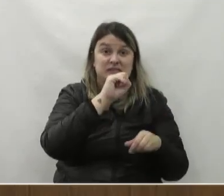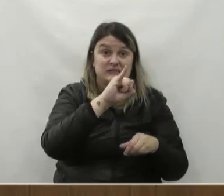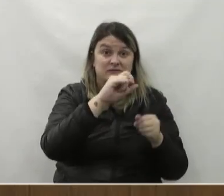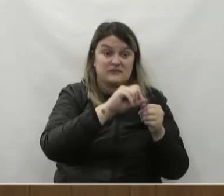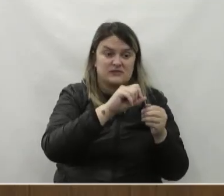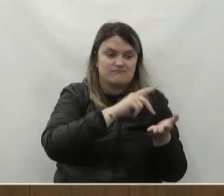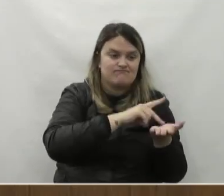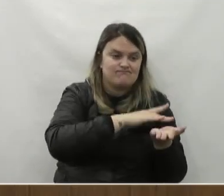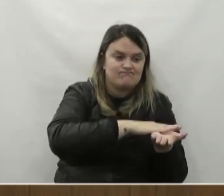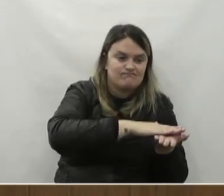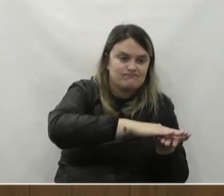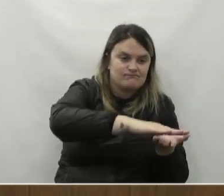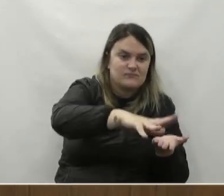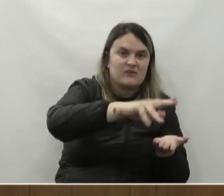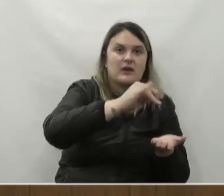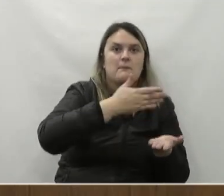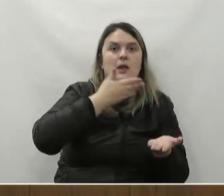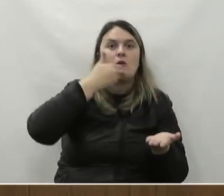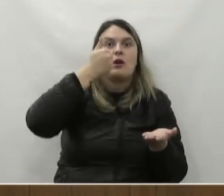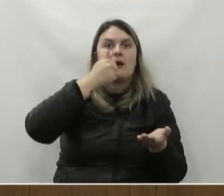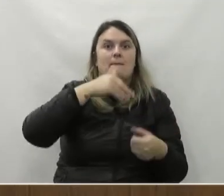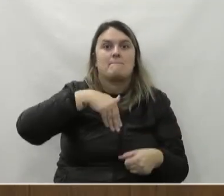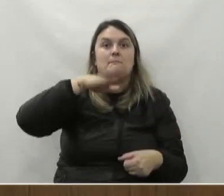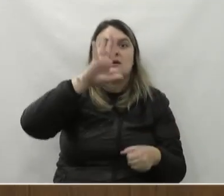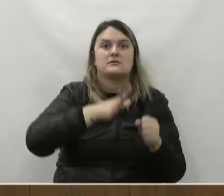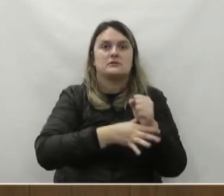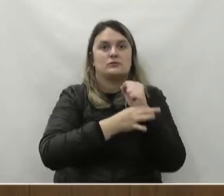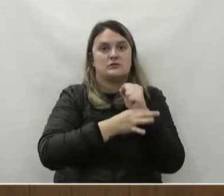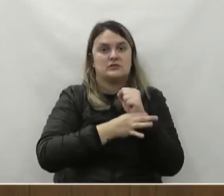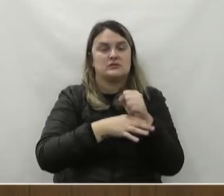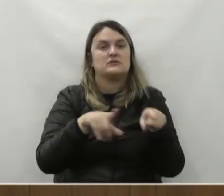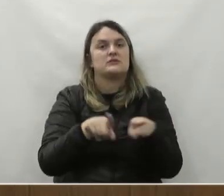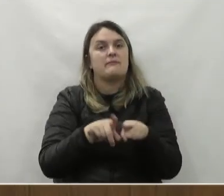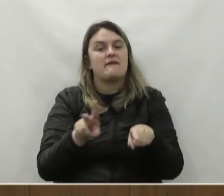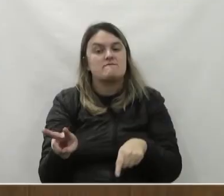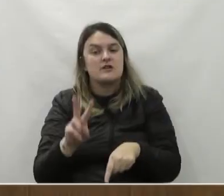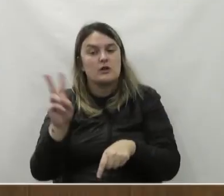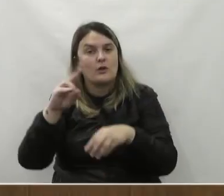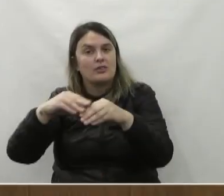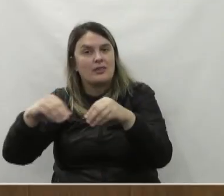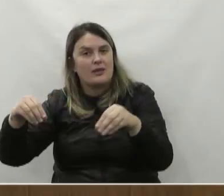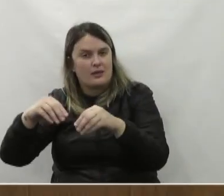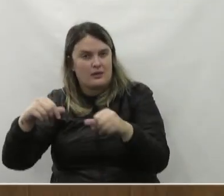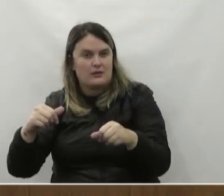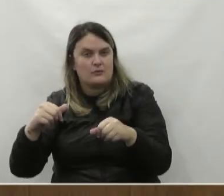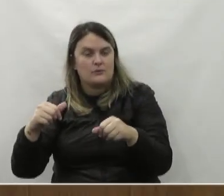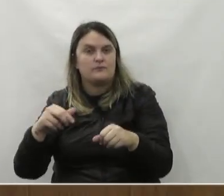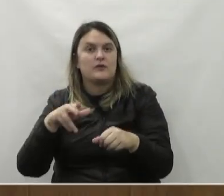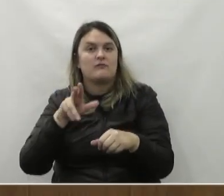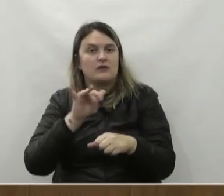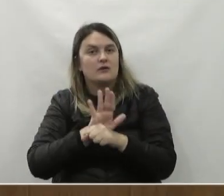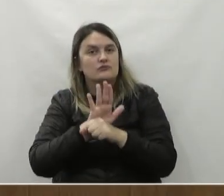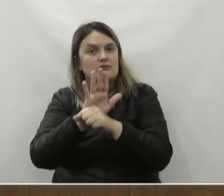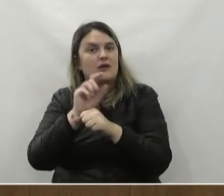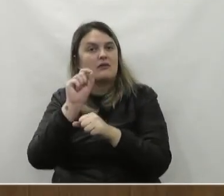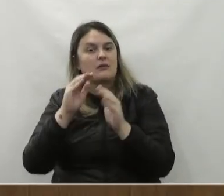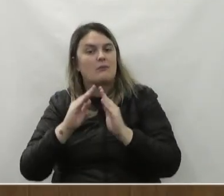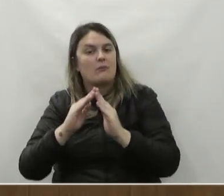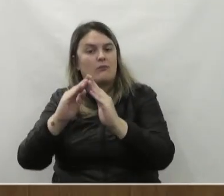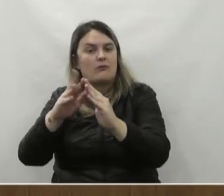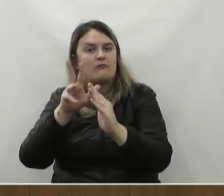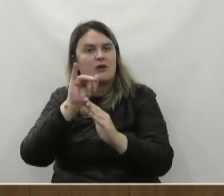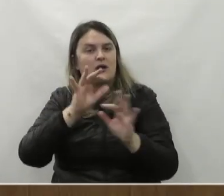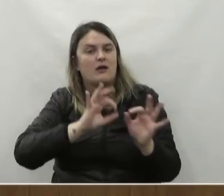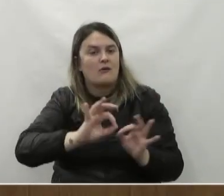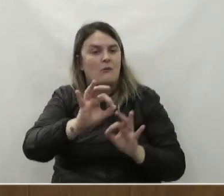rua trará mais segurança, conforto e valorização à região, beneficiando diretamente os moradores e